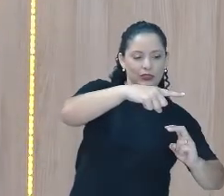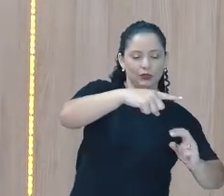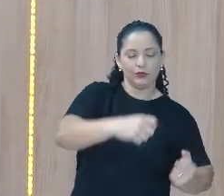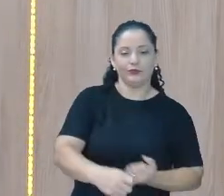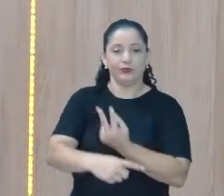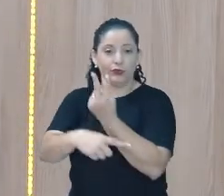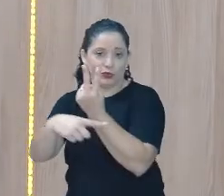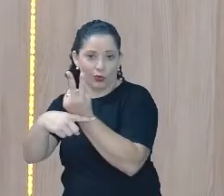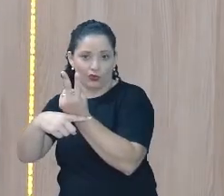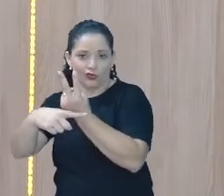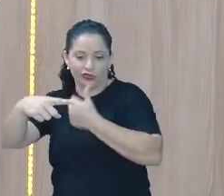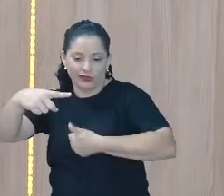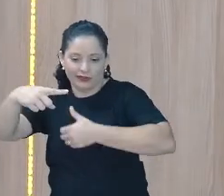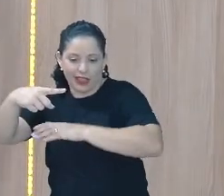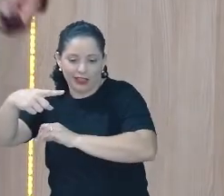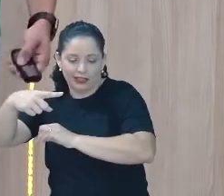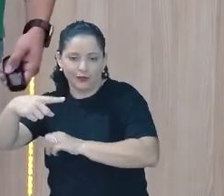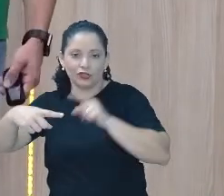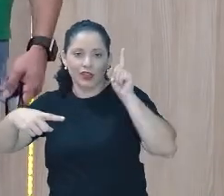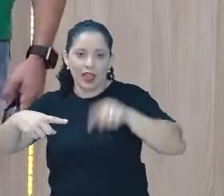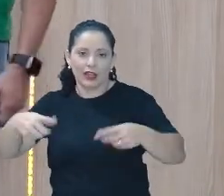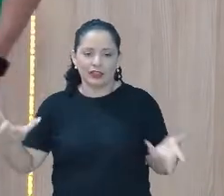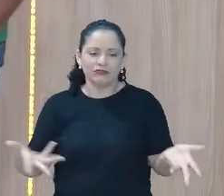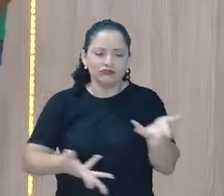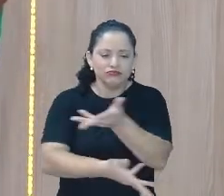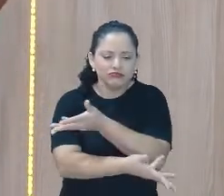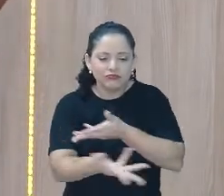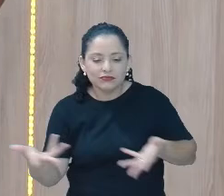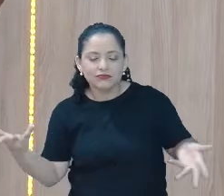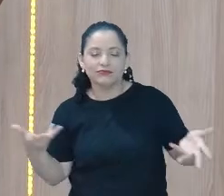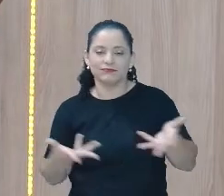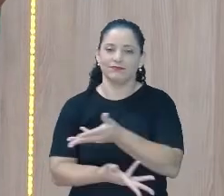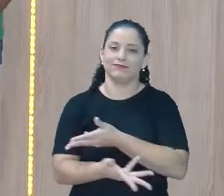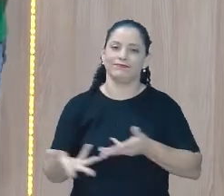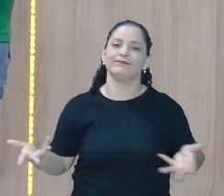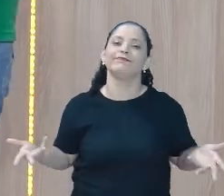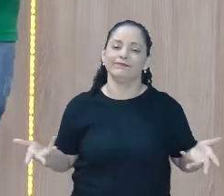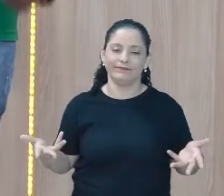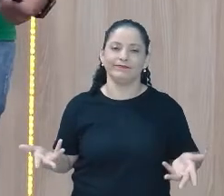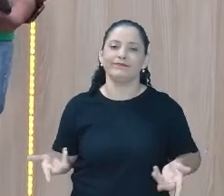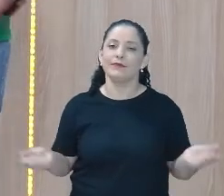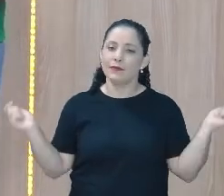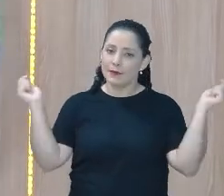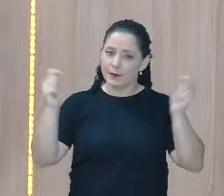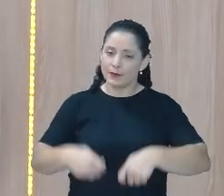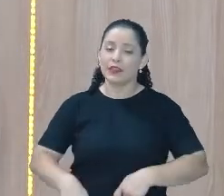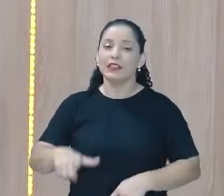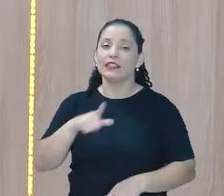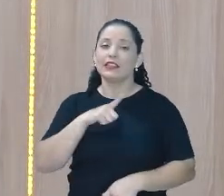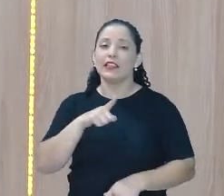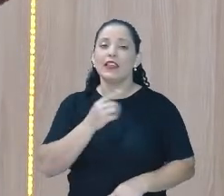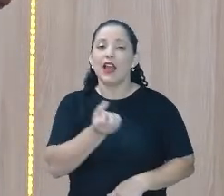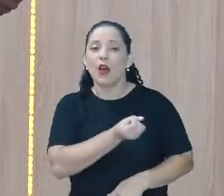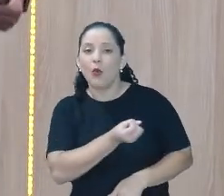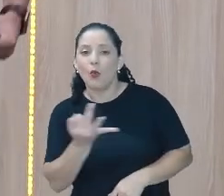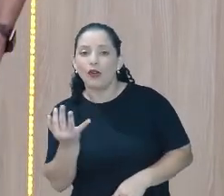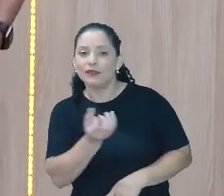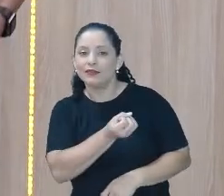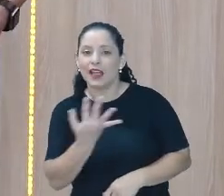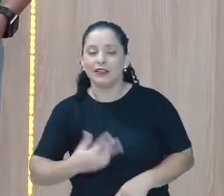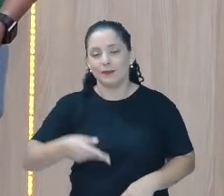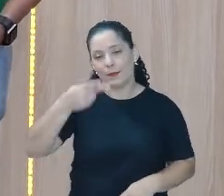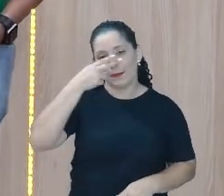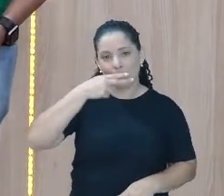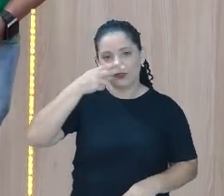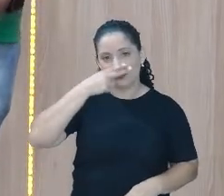eles são frações equivalentes, tá? São frações que possuem aí a mesma quantidade